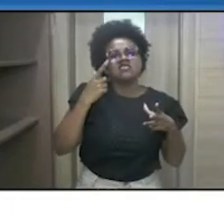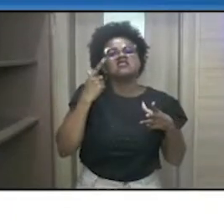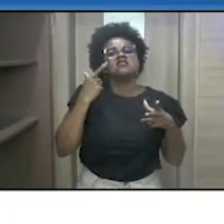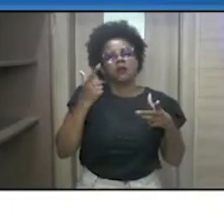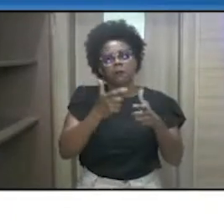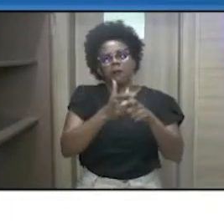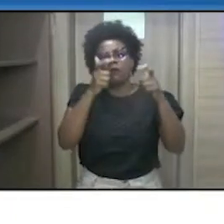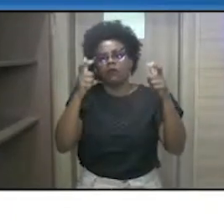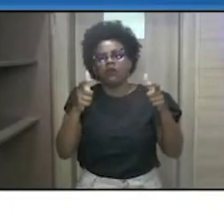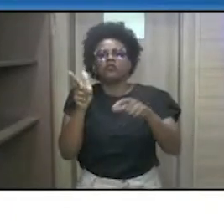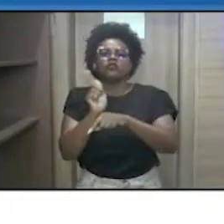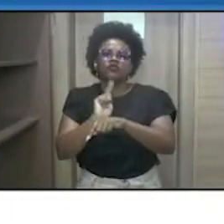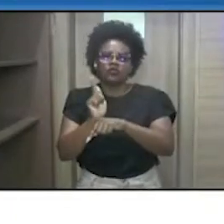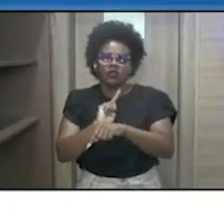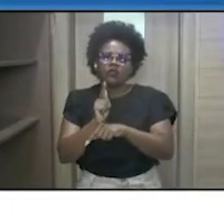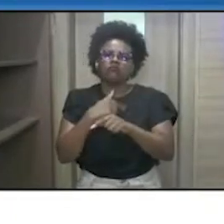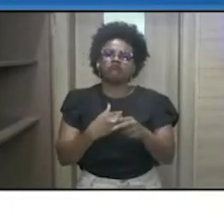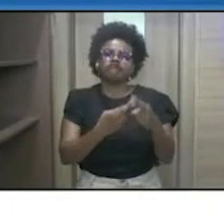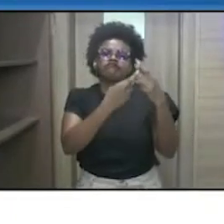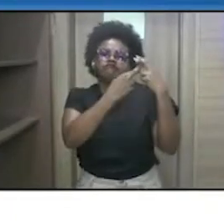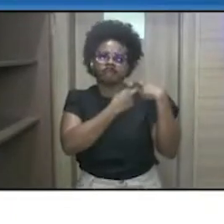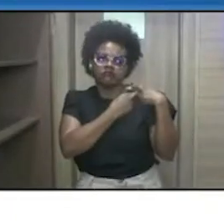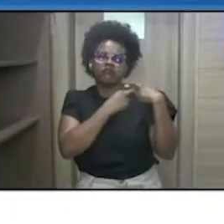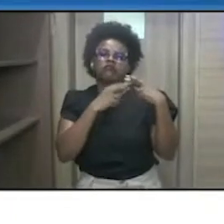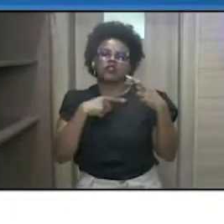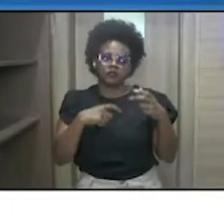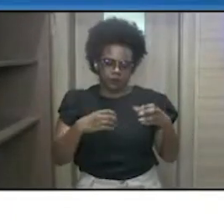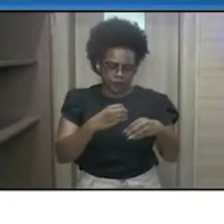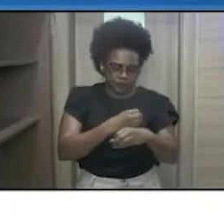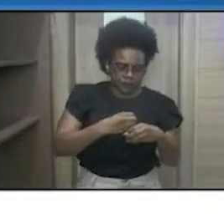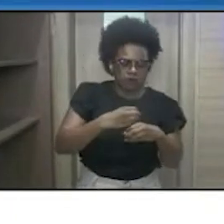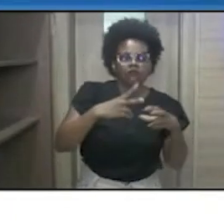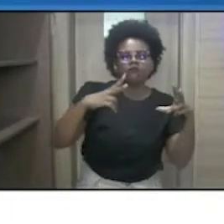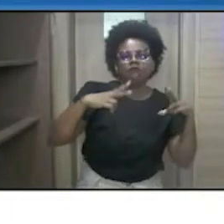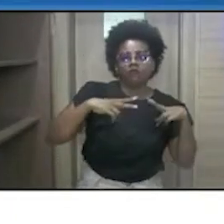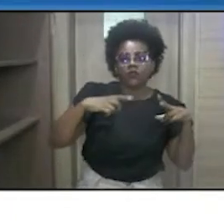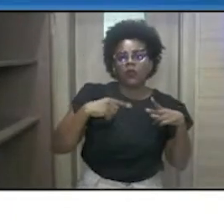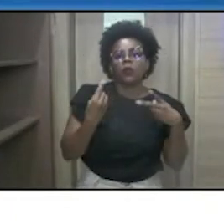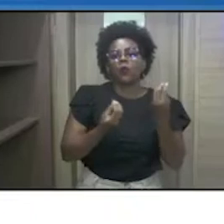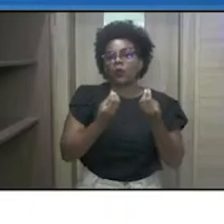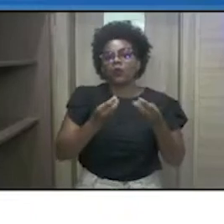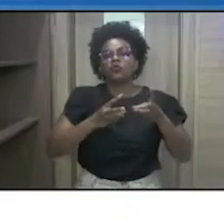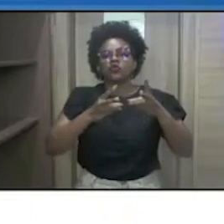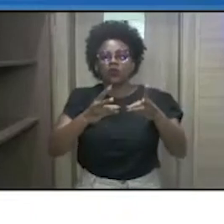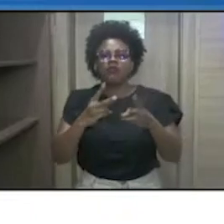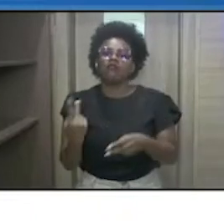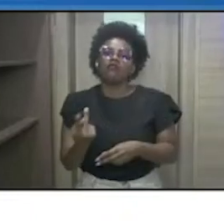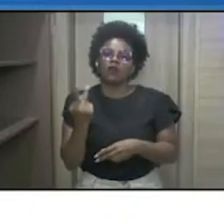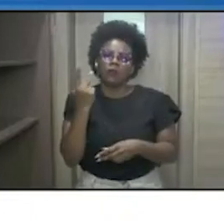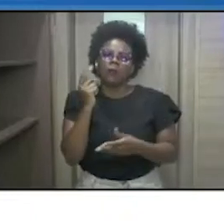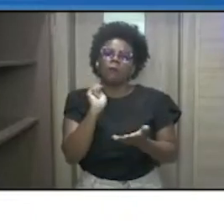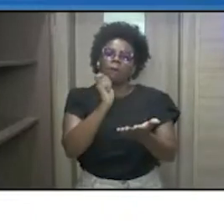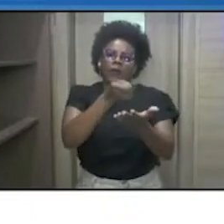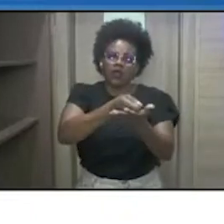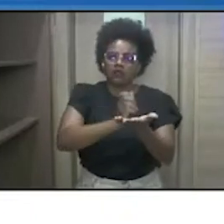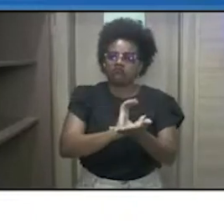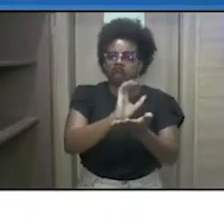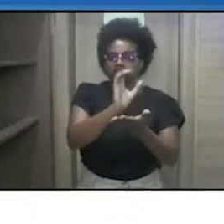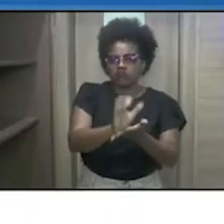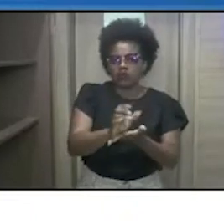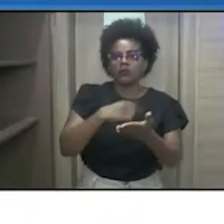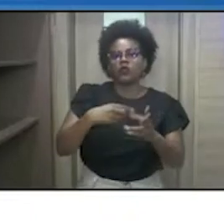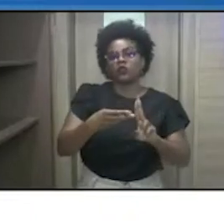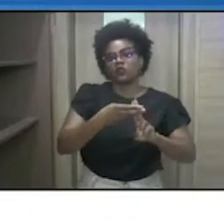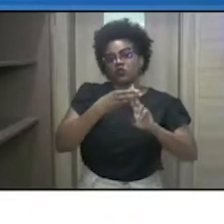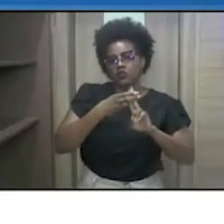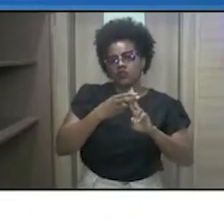dos gestores, dos responsáveis pelos laboratórios privados, considera que o valor pago não compensa a oferta pelo